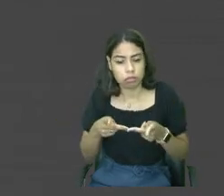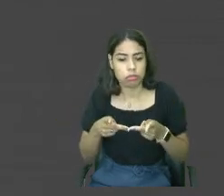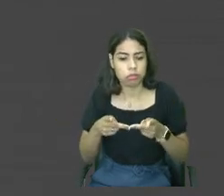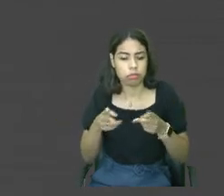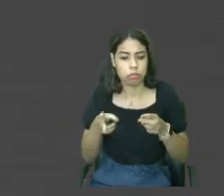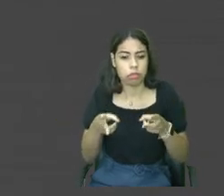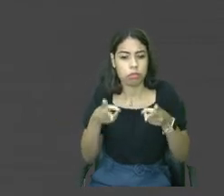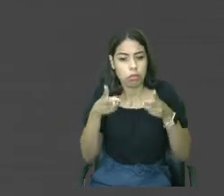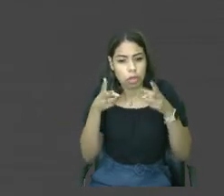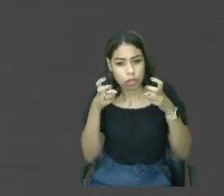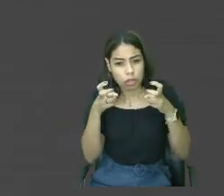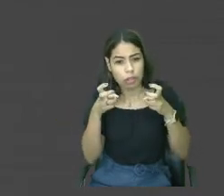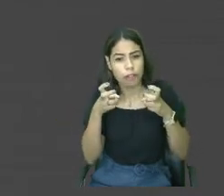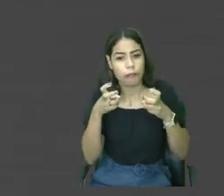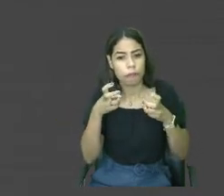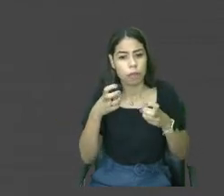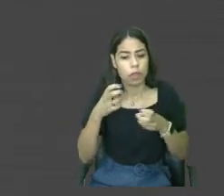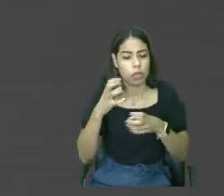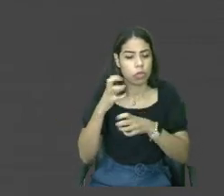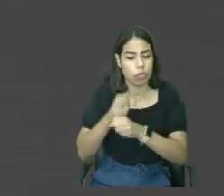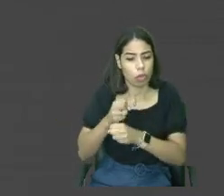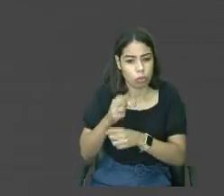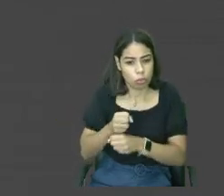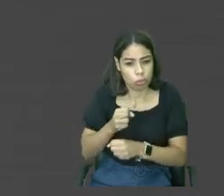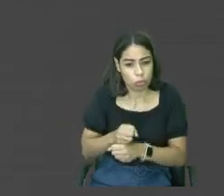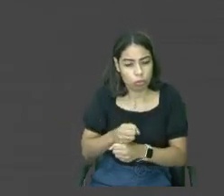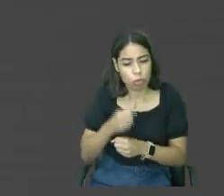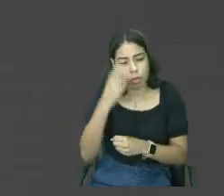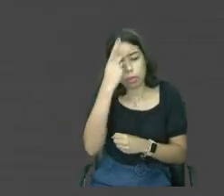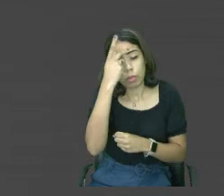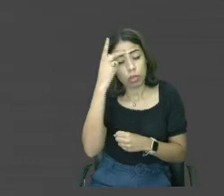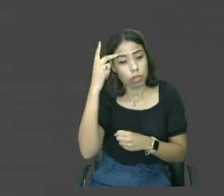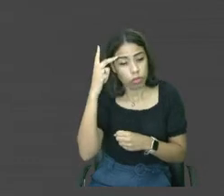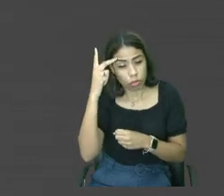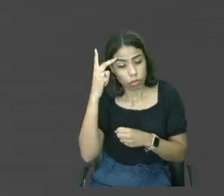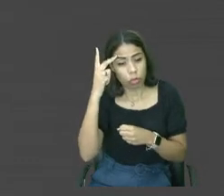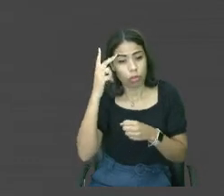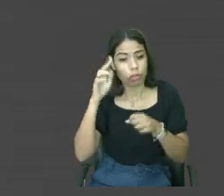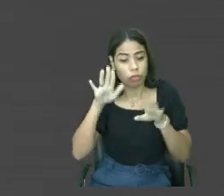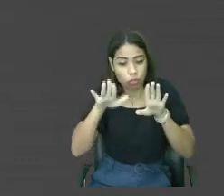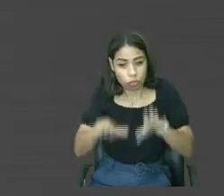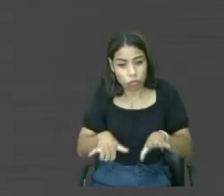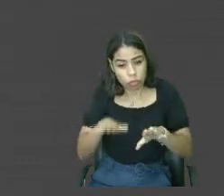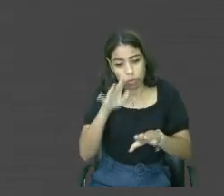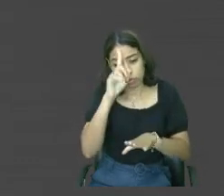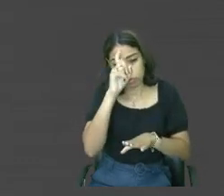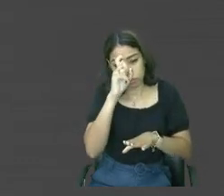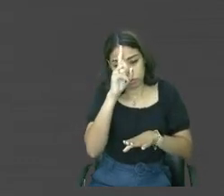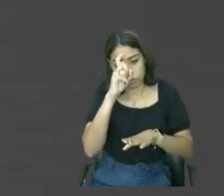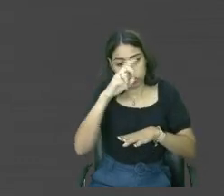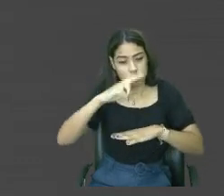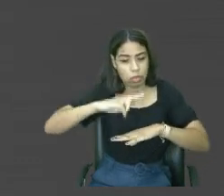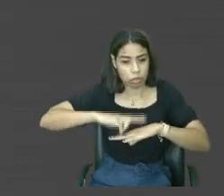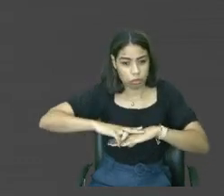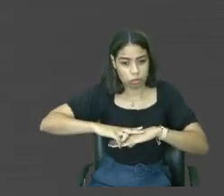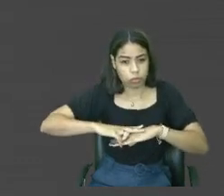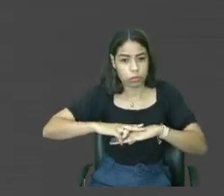esse dado é até novembro, já que os dados de dezembro ainda não estavam disponíveis no Ministério da Saúde.